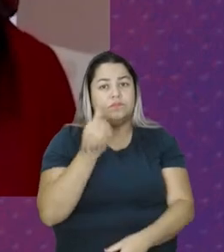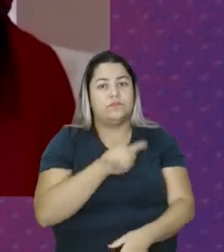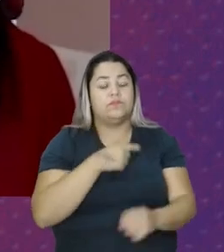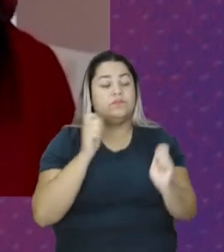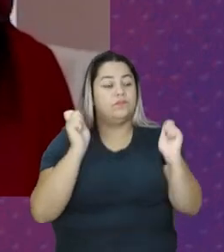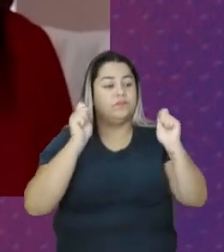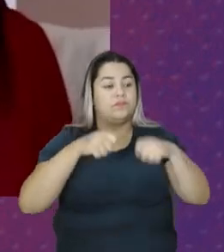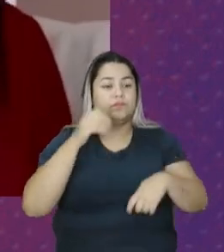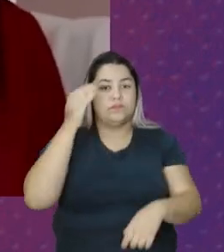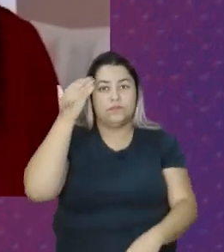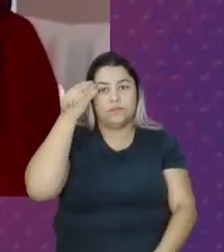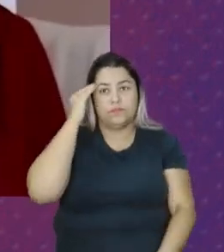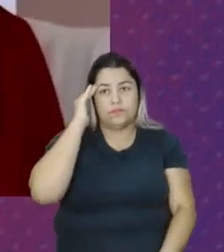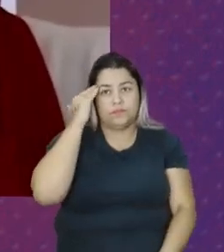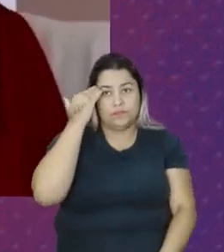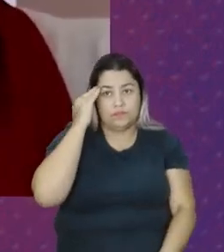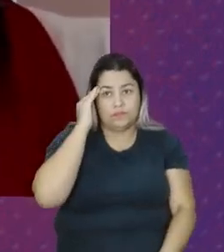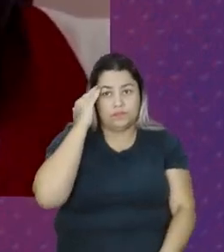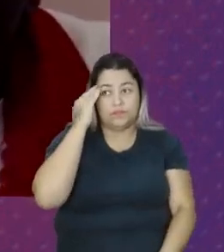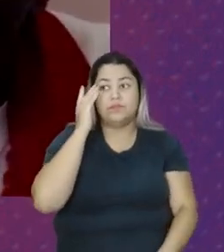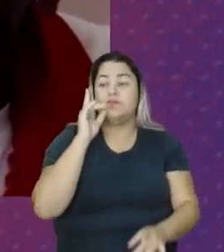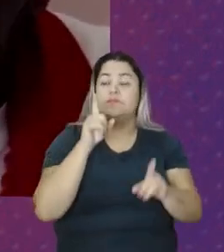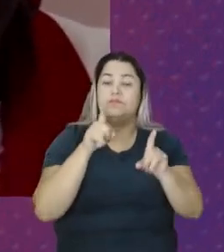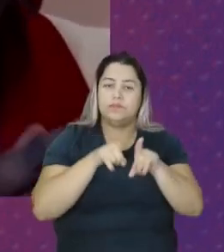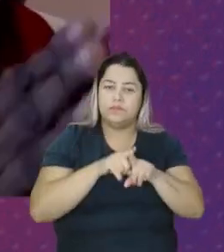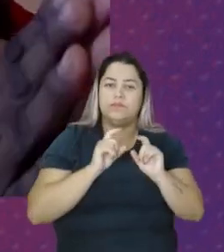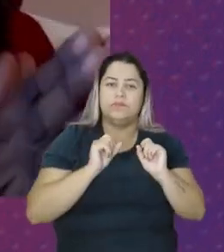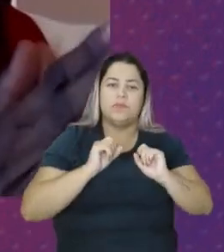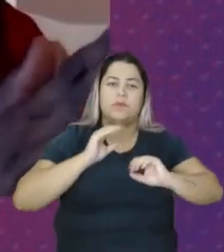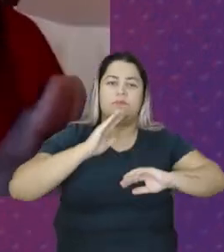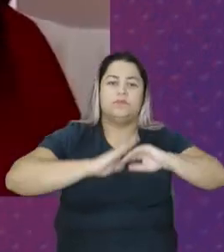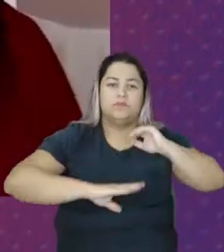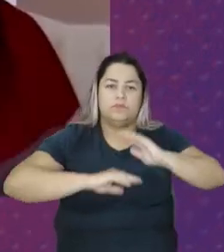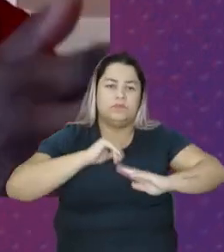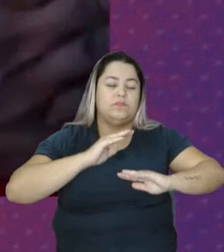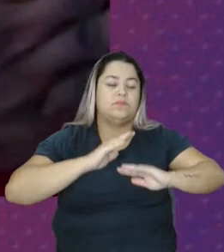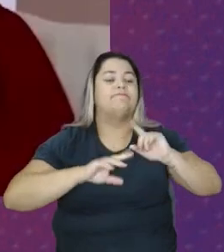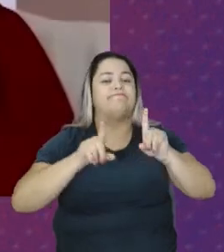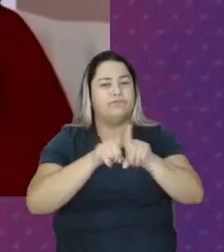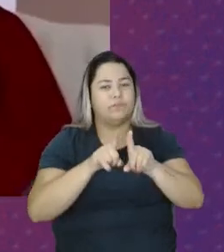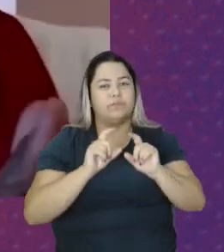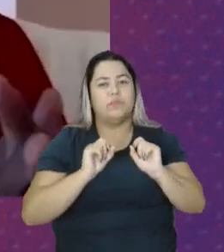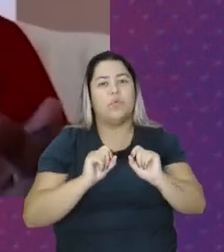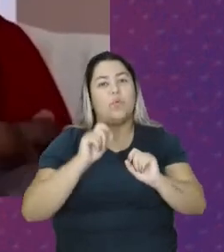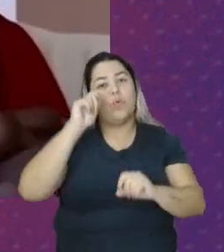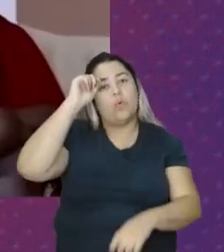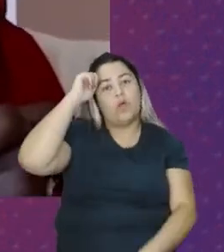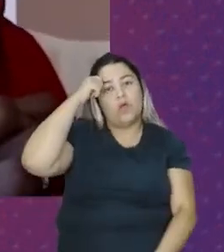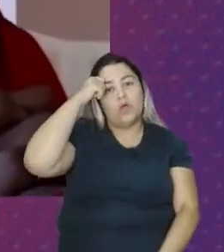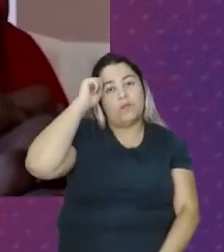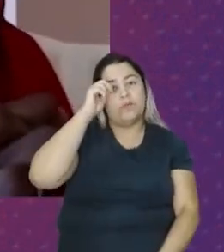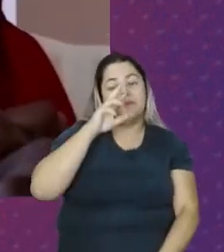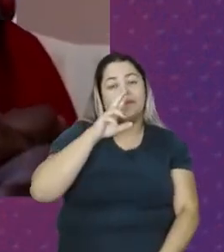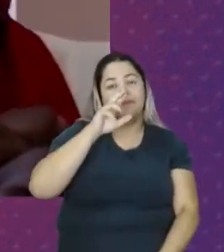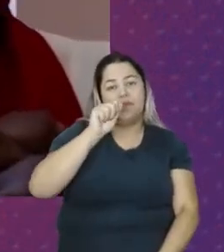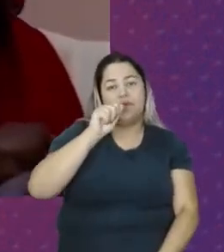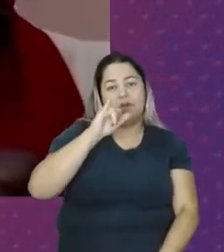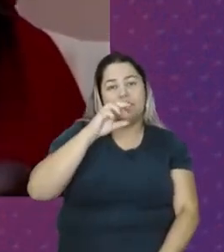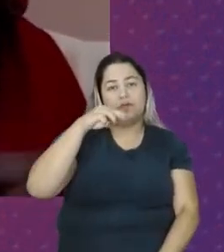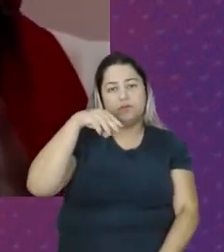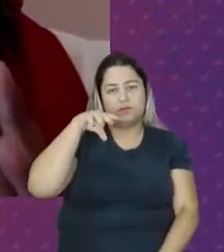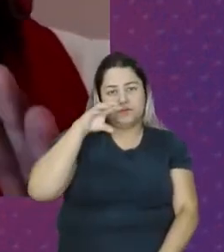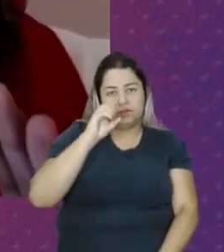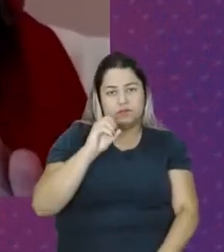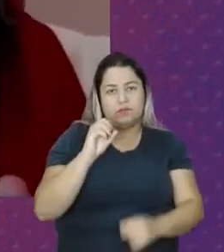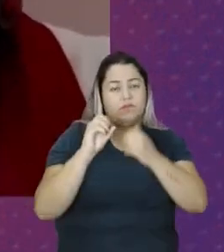entender isso. Nós precisamos entender. Então, dessa forma, nós devemos abordar o racismo de uma forma